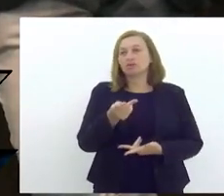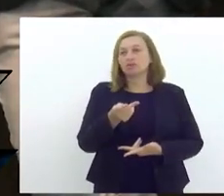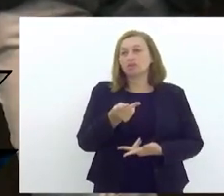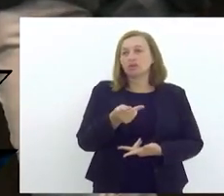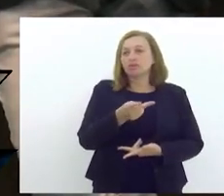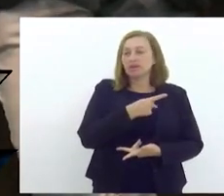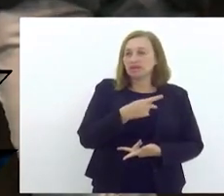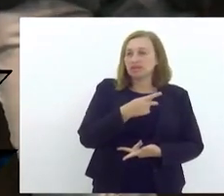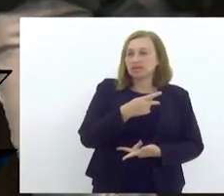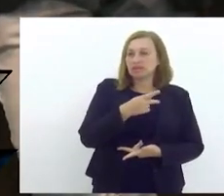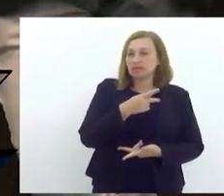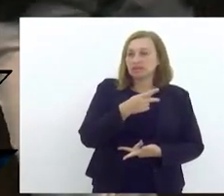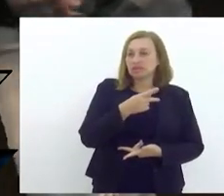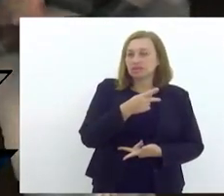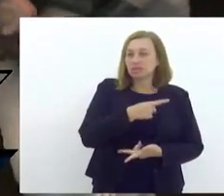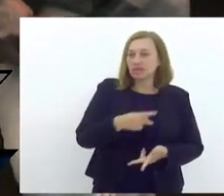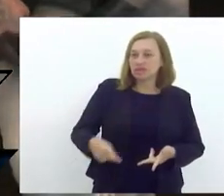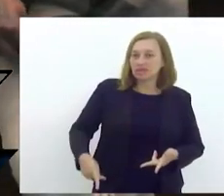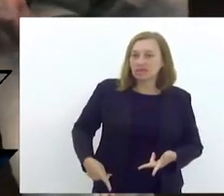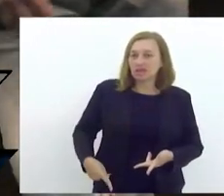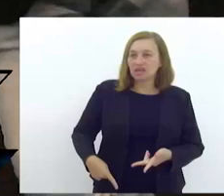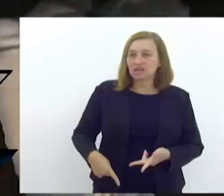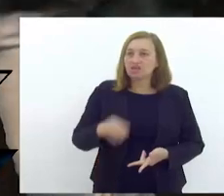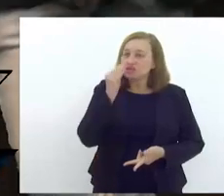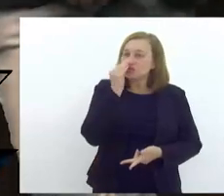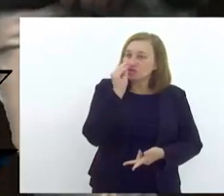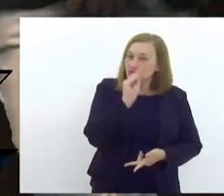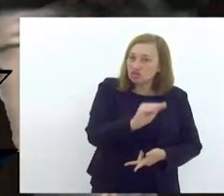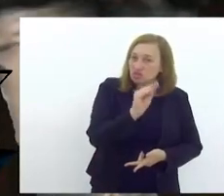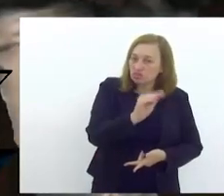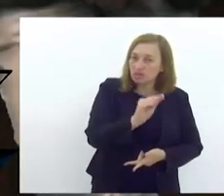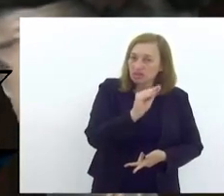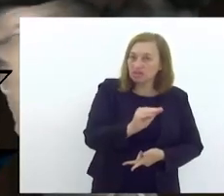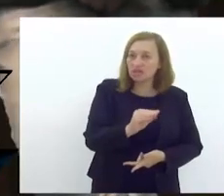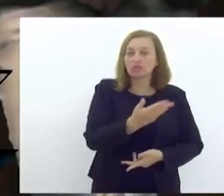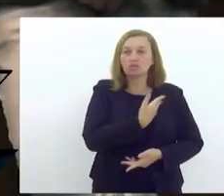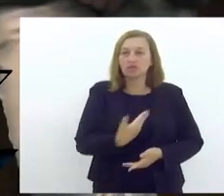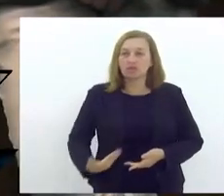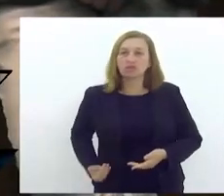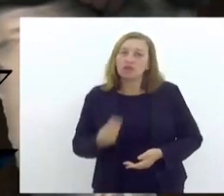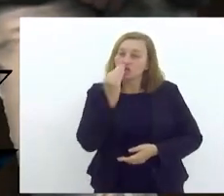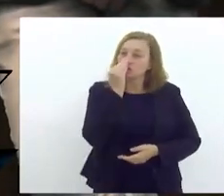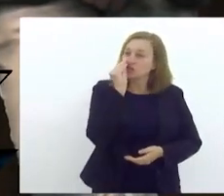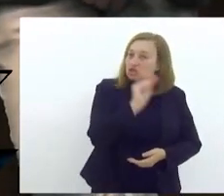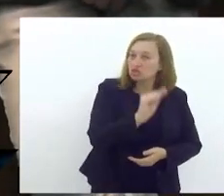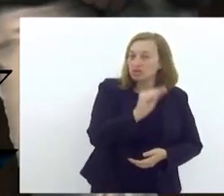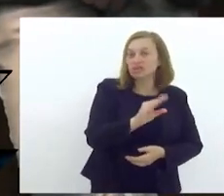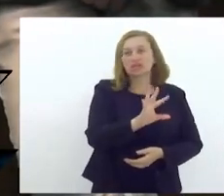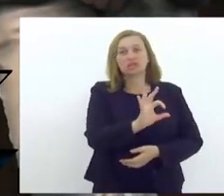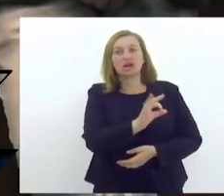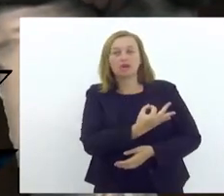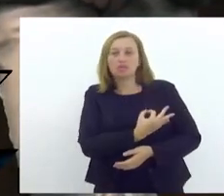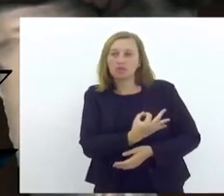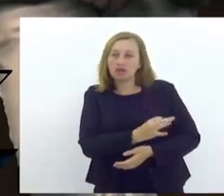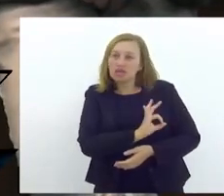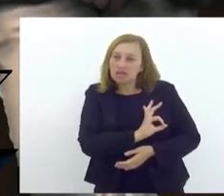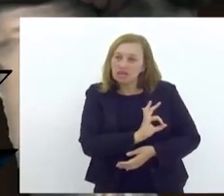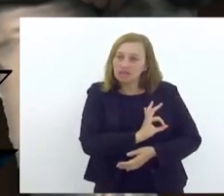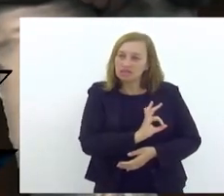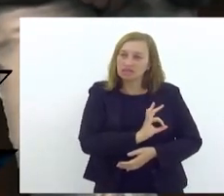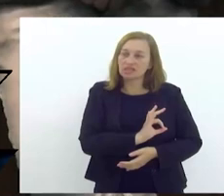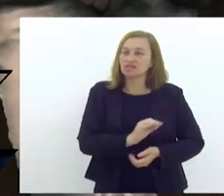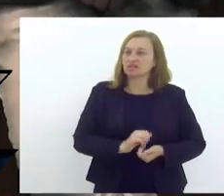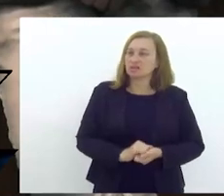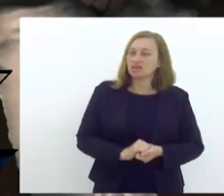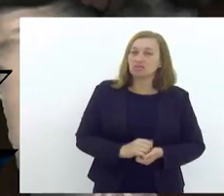falou que disse ofendendo o governador ofendendo as nossas polícias ofendendo Rio de Janeiro e sequer teve a palavra conferida e direita fala